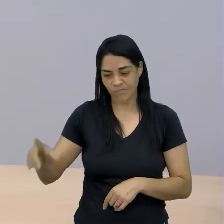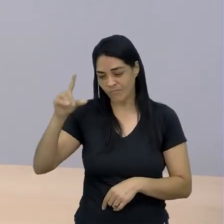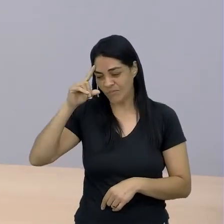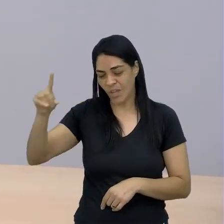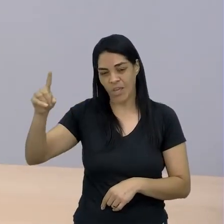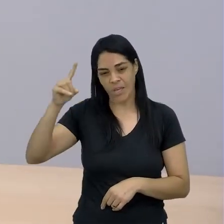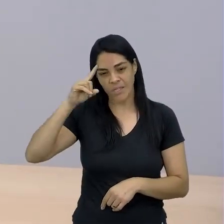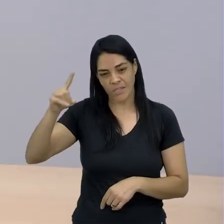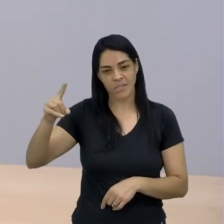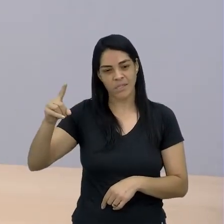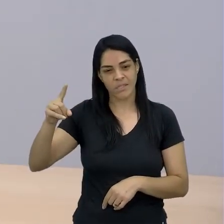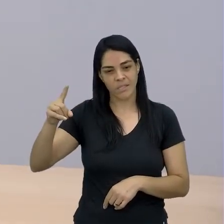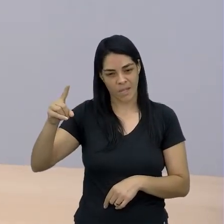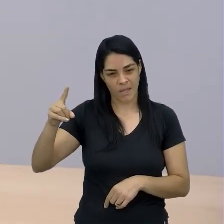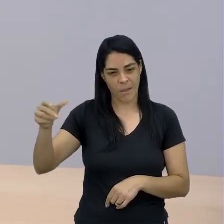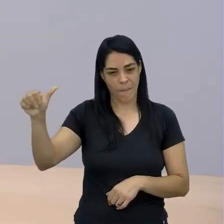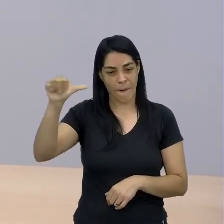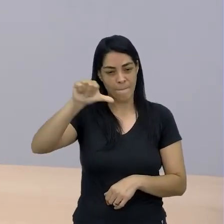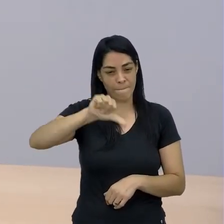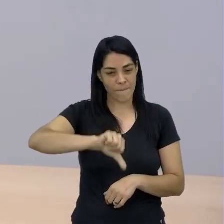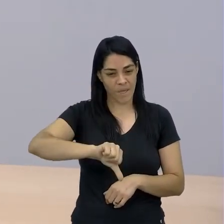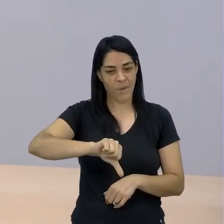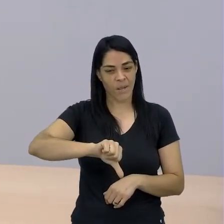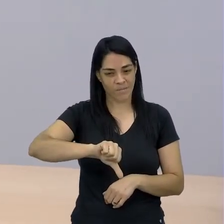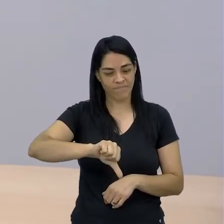dias. E para piorar,